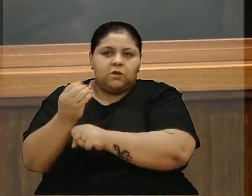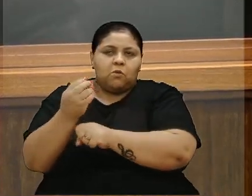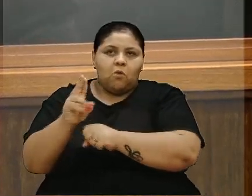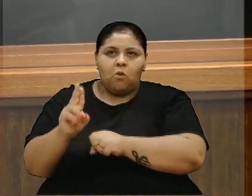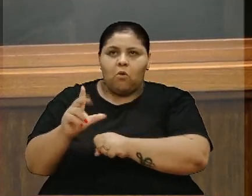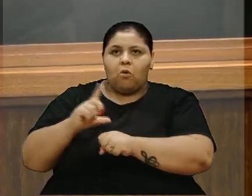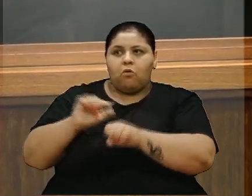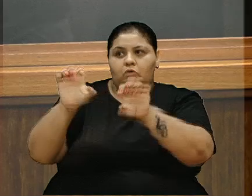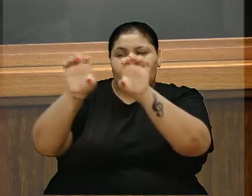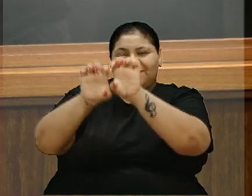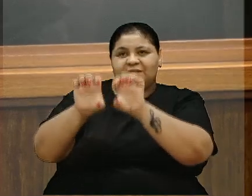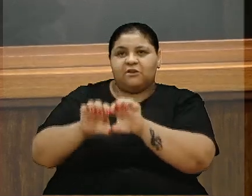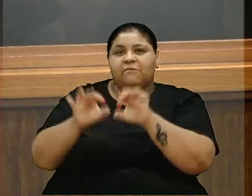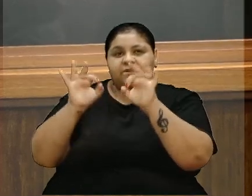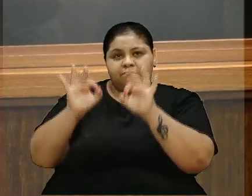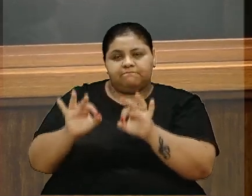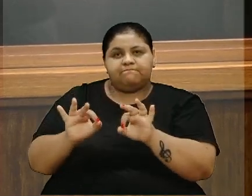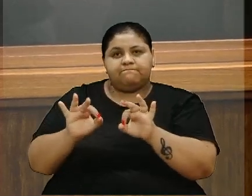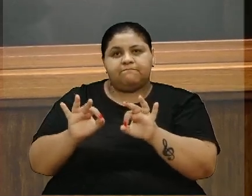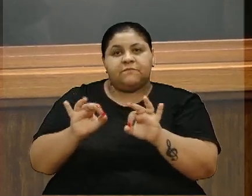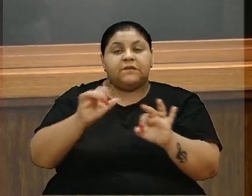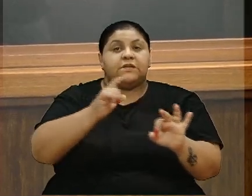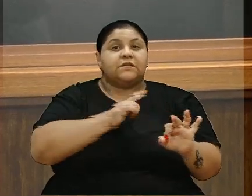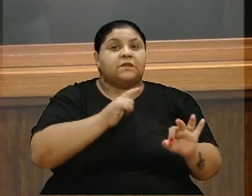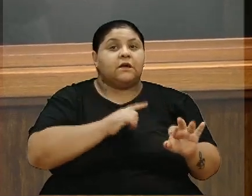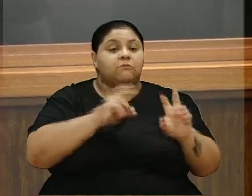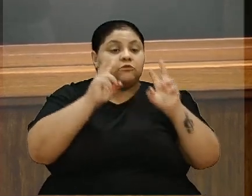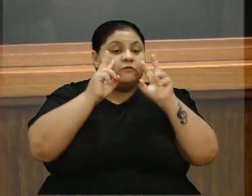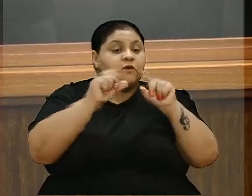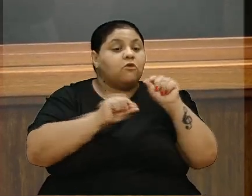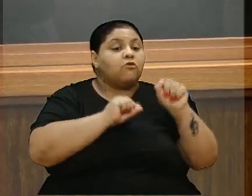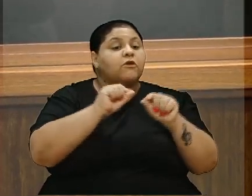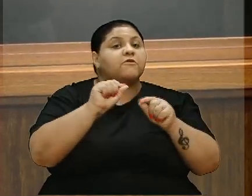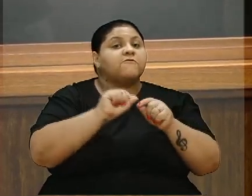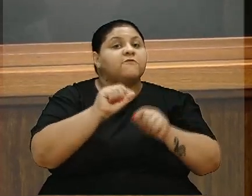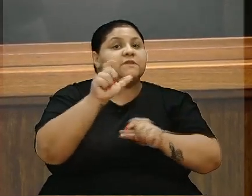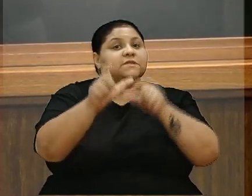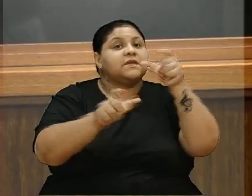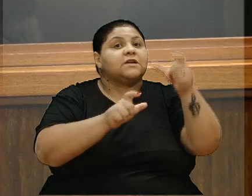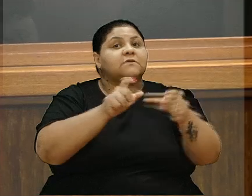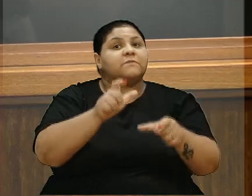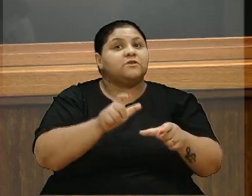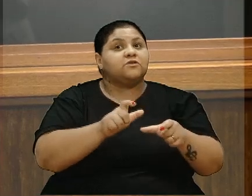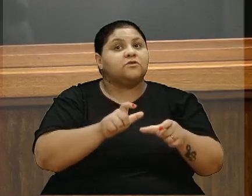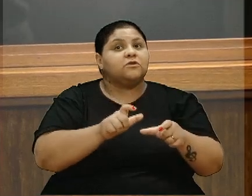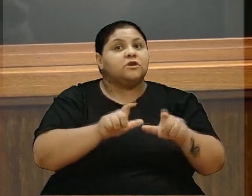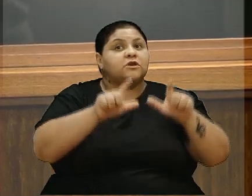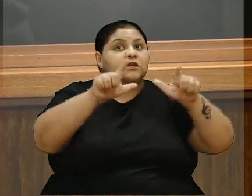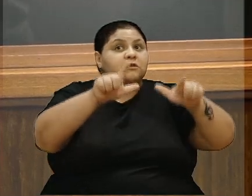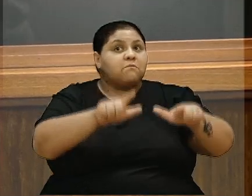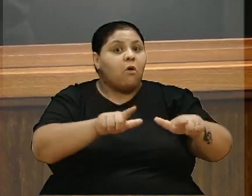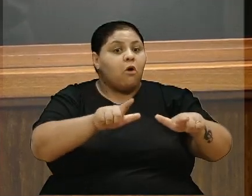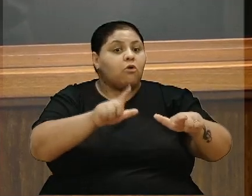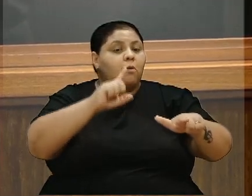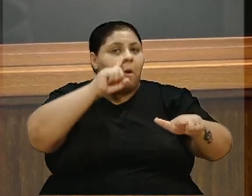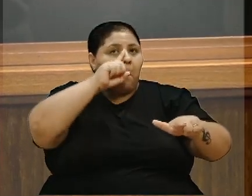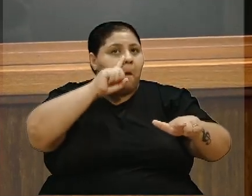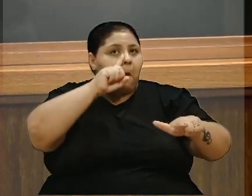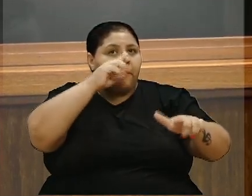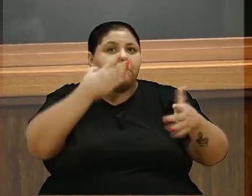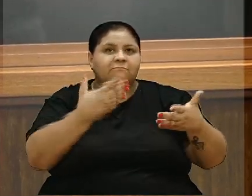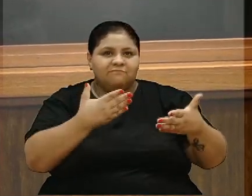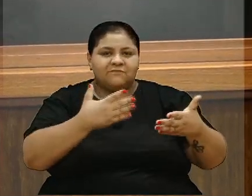uma estrutura adequada, nós temos que ver o que fazer com as pessoas que estão nessas áreas de risco. Nesse sentido, acho que ela